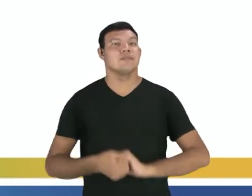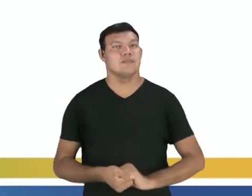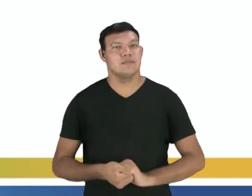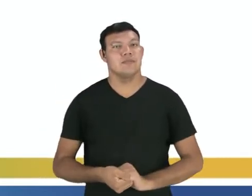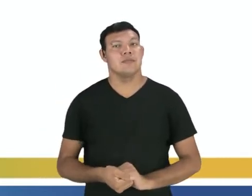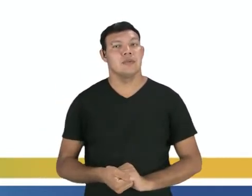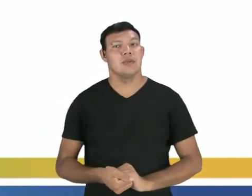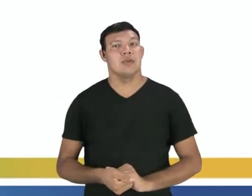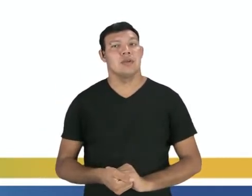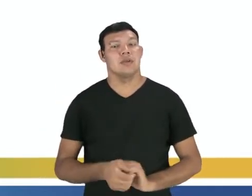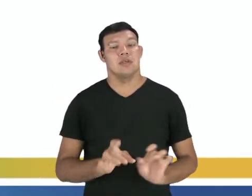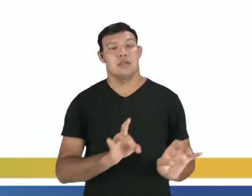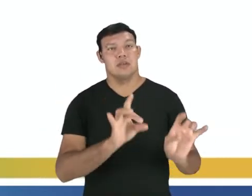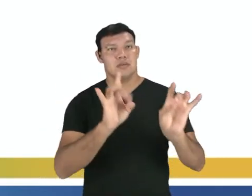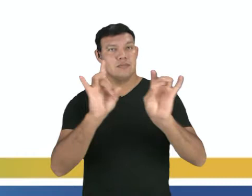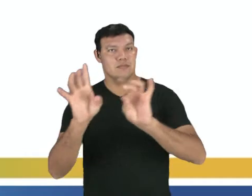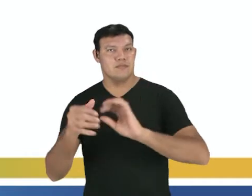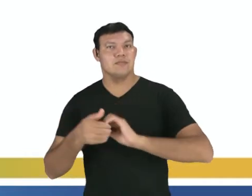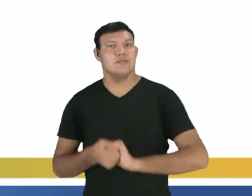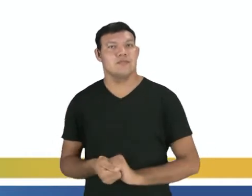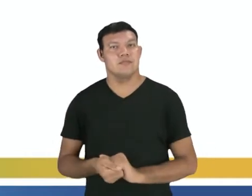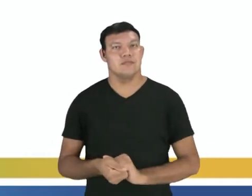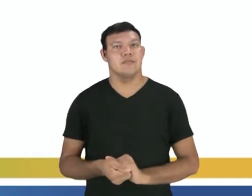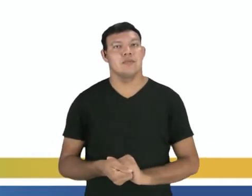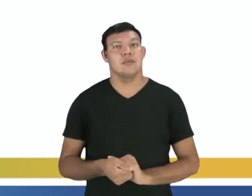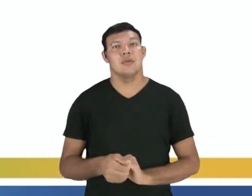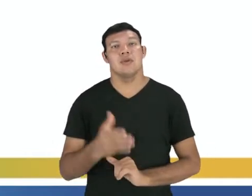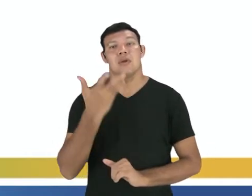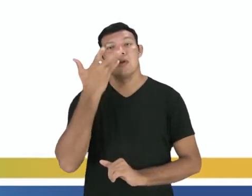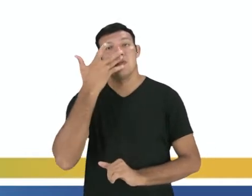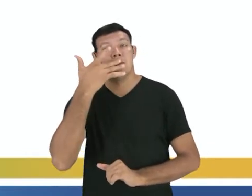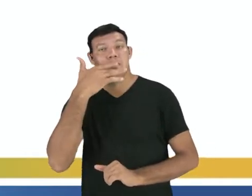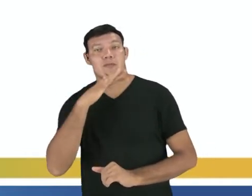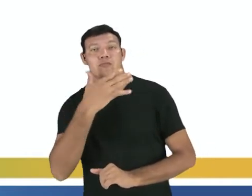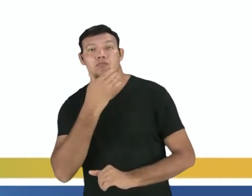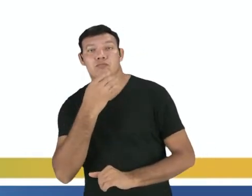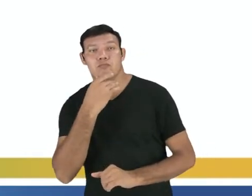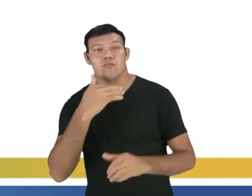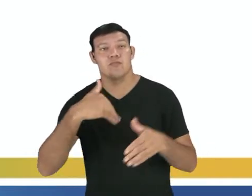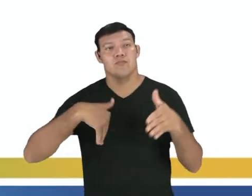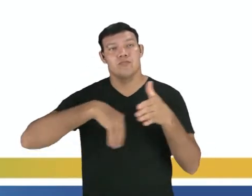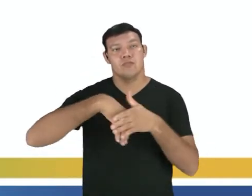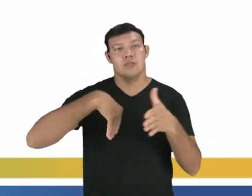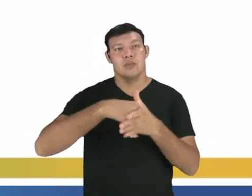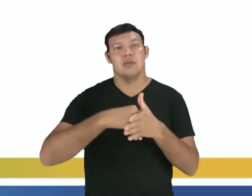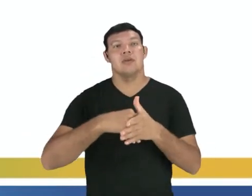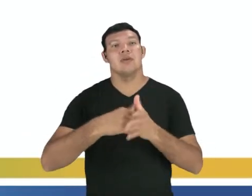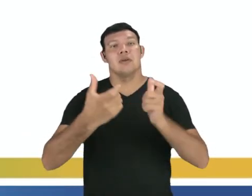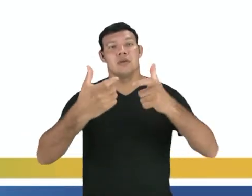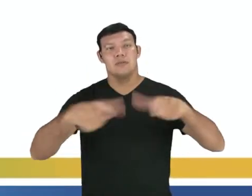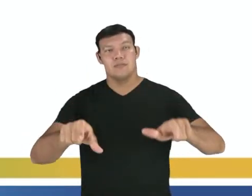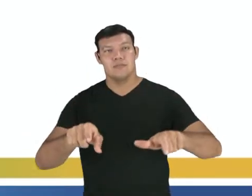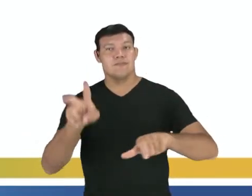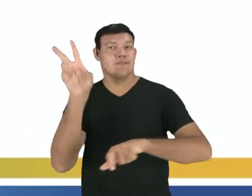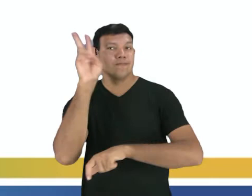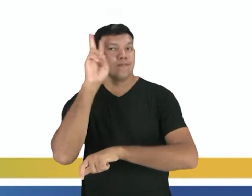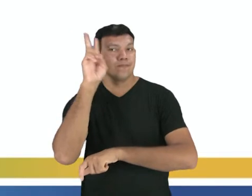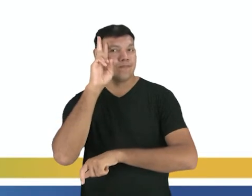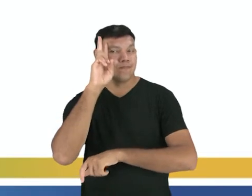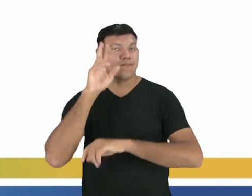boys play soccer One e saiu dia da semana os meninos jogam futebol as segundos fez